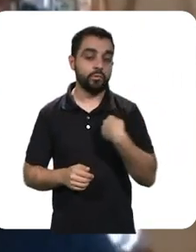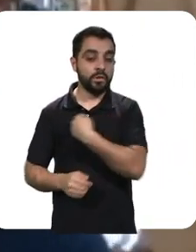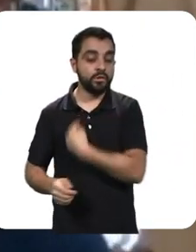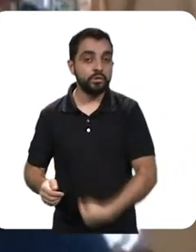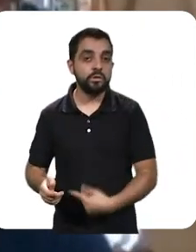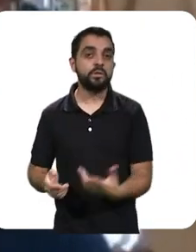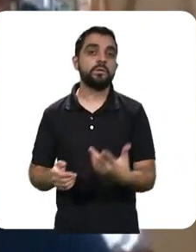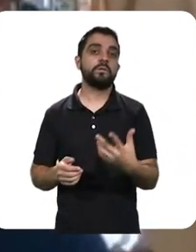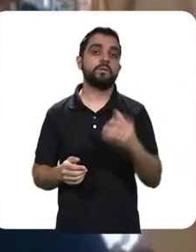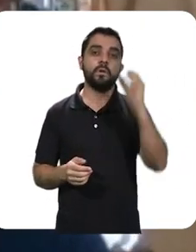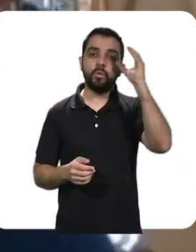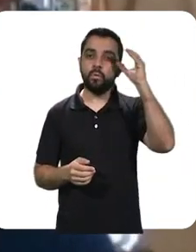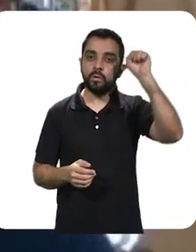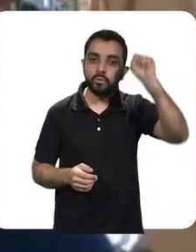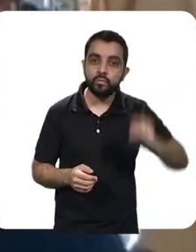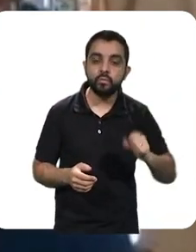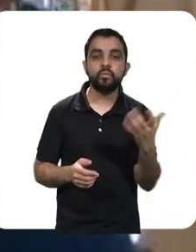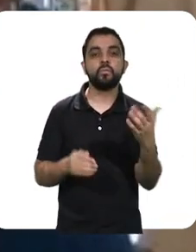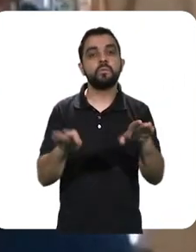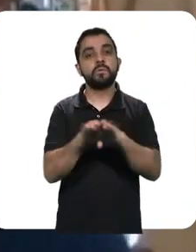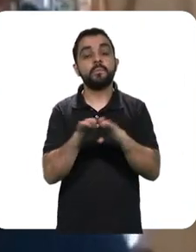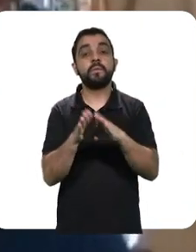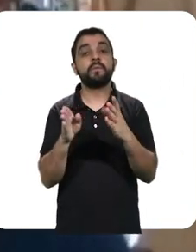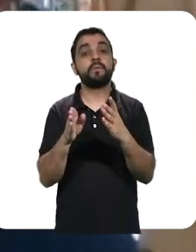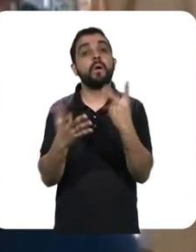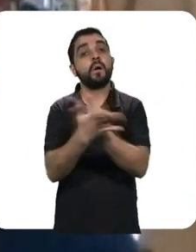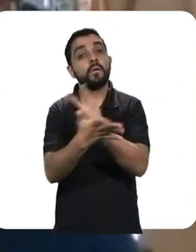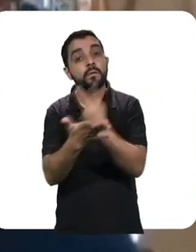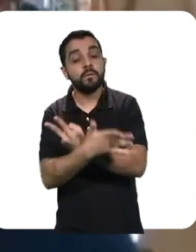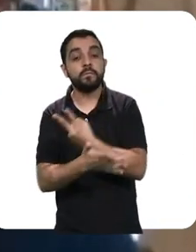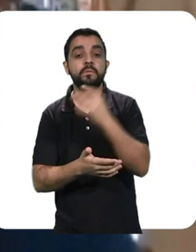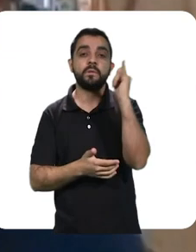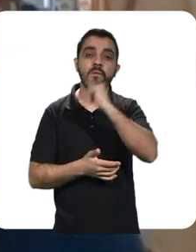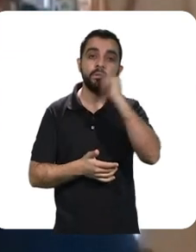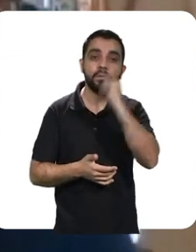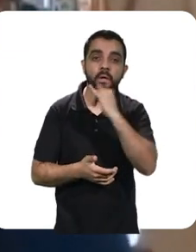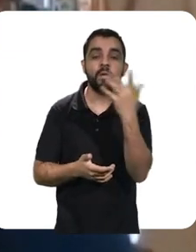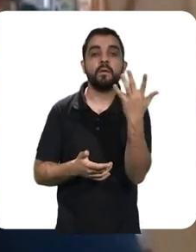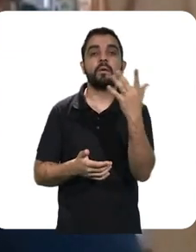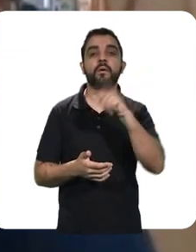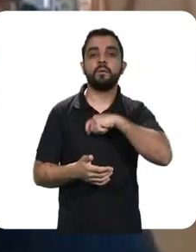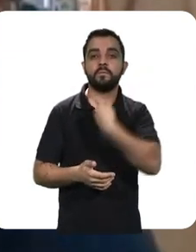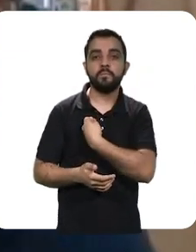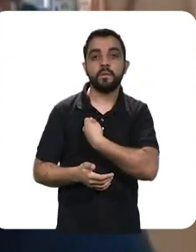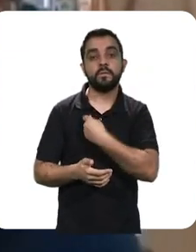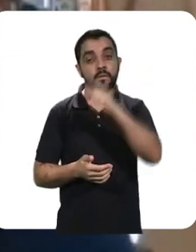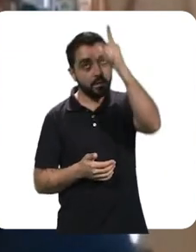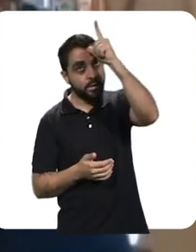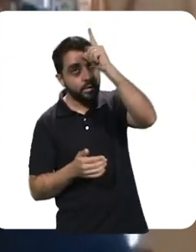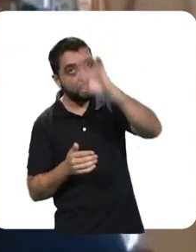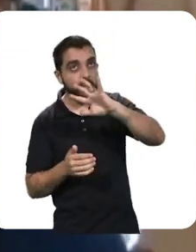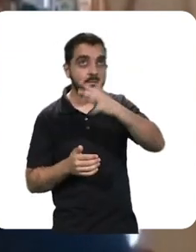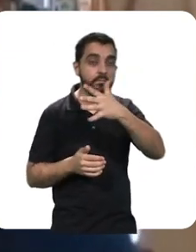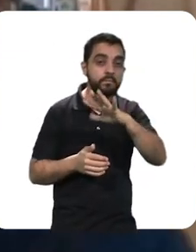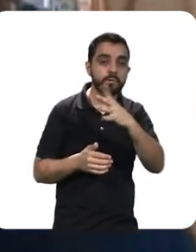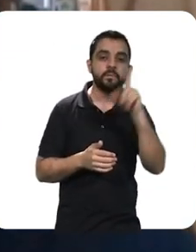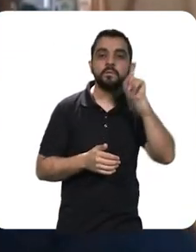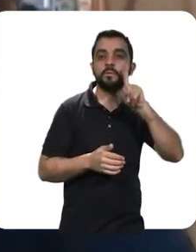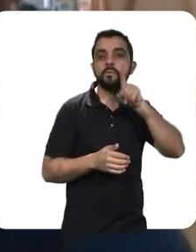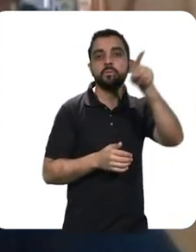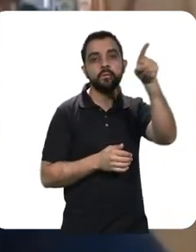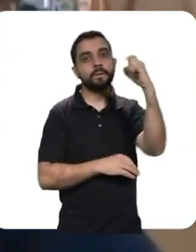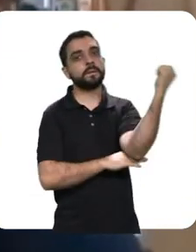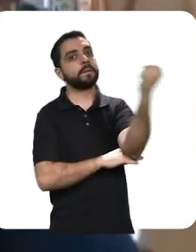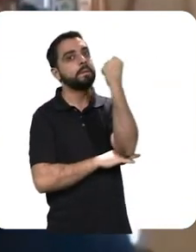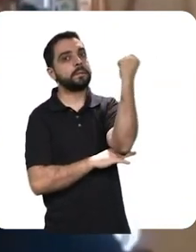situação da Itália, que é uma calamidade, da Espanha. Por outro lado, a Alemanha parece que está numa evolução melhor, os Estados